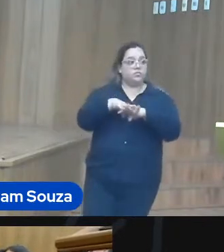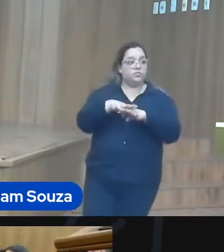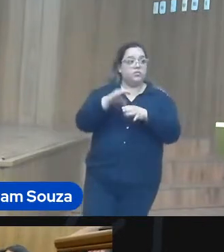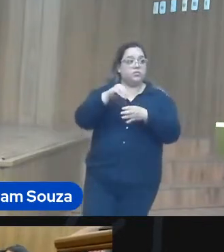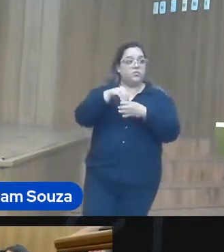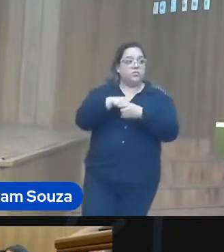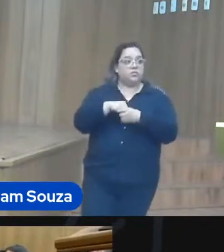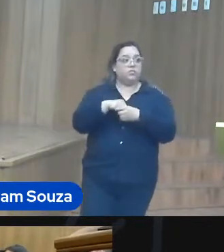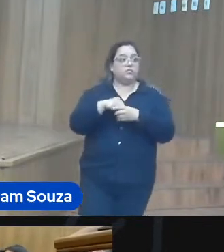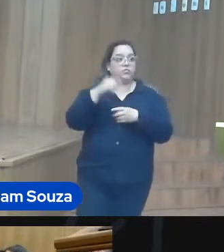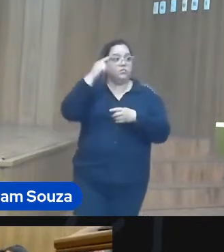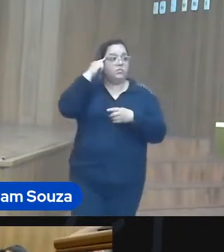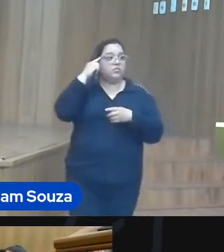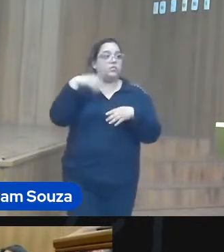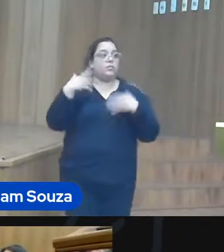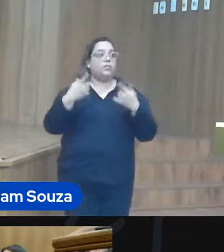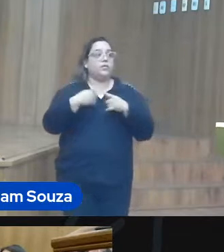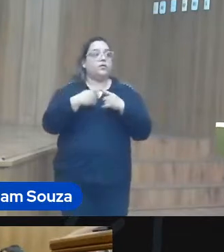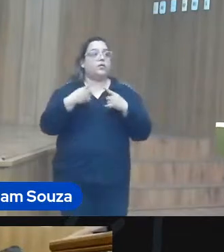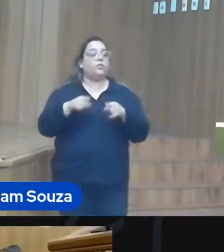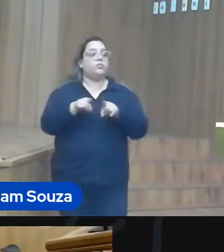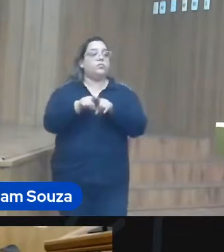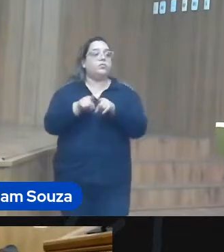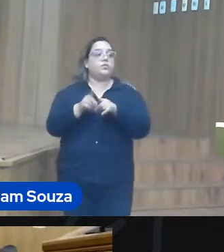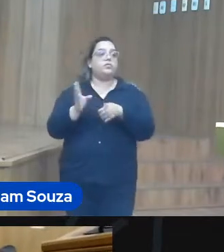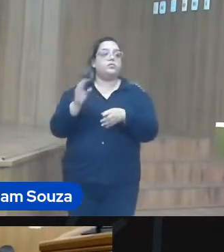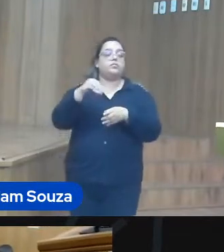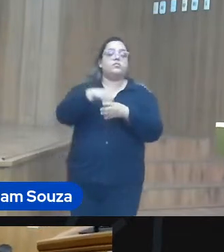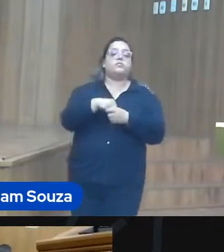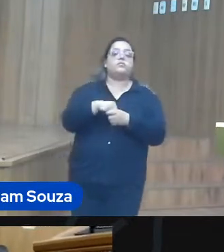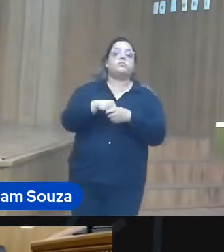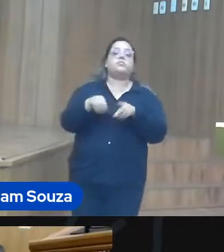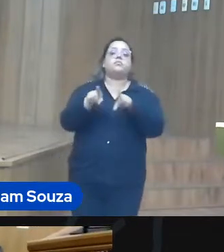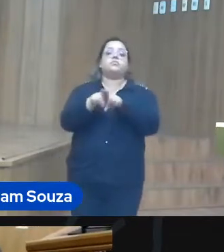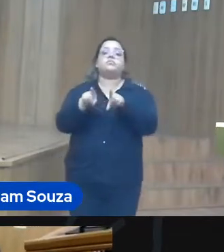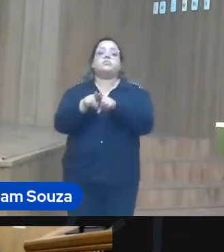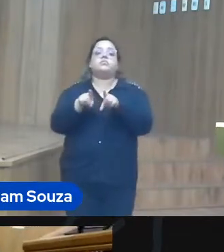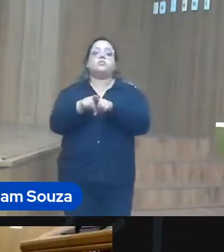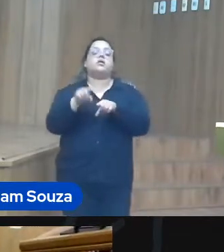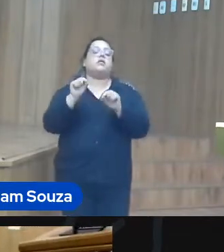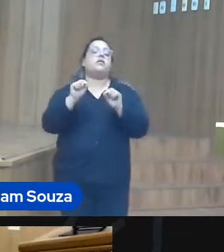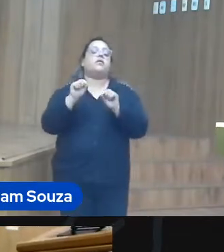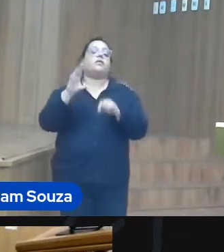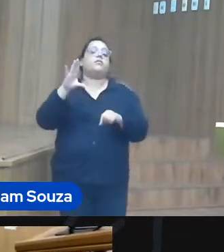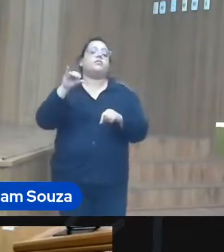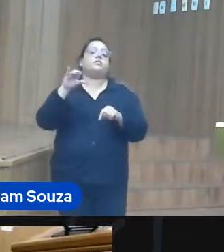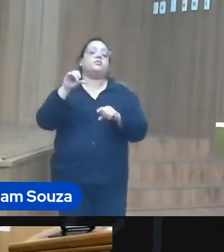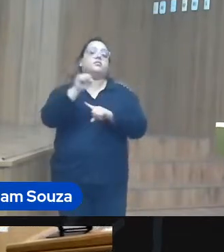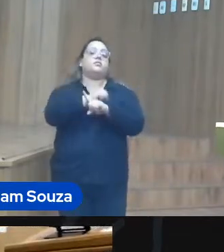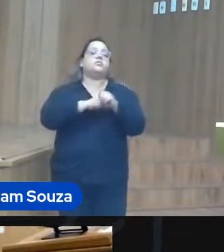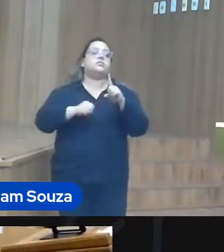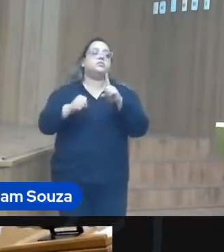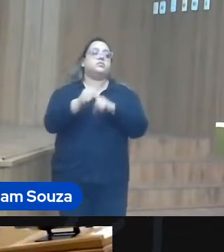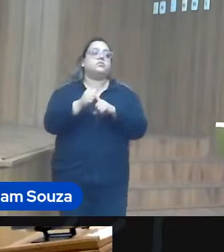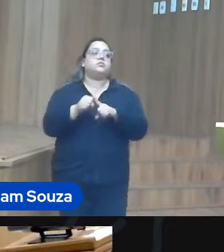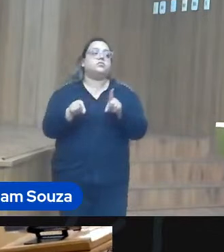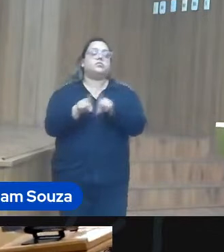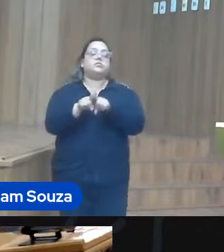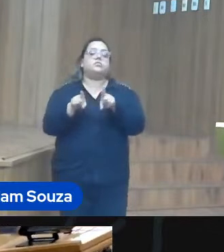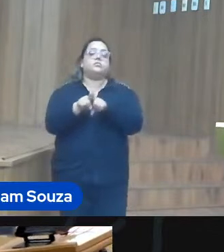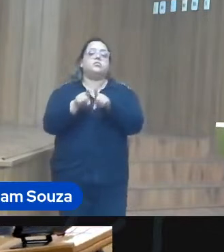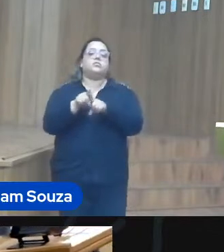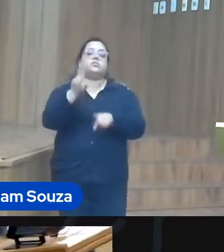cognitivos. Mas como inclui também, por exemplo, quem é um cientista social, ele também